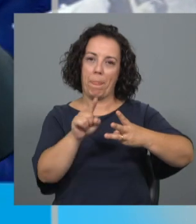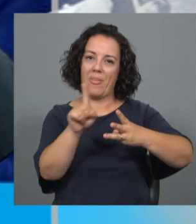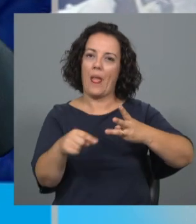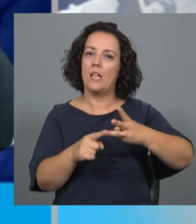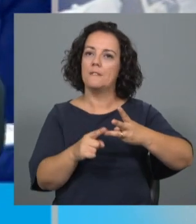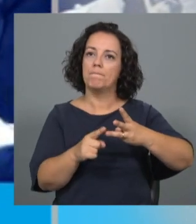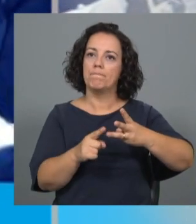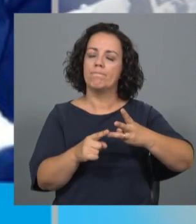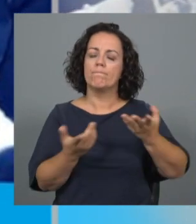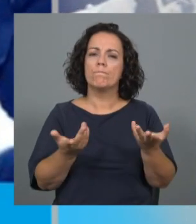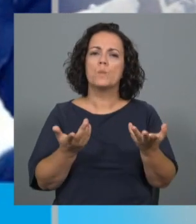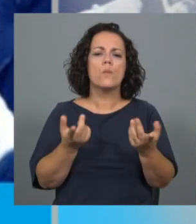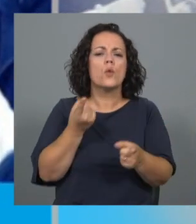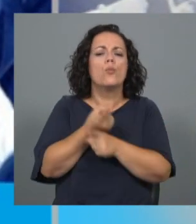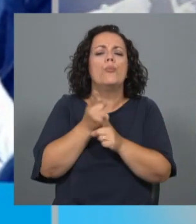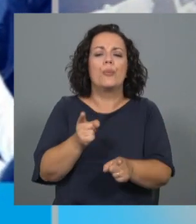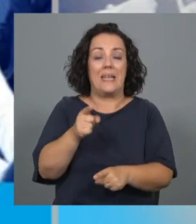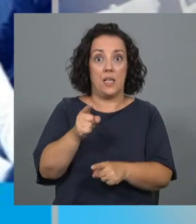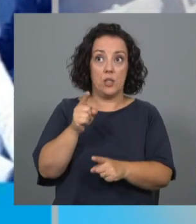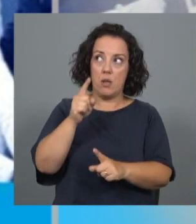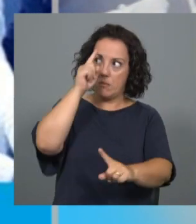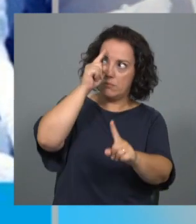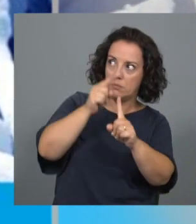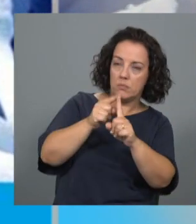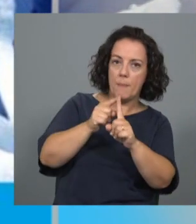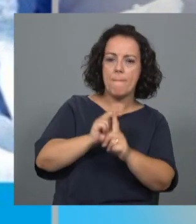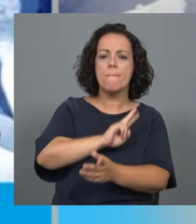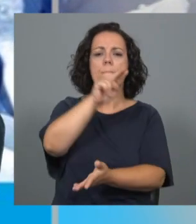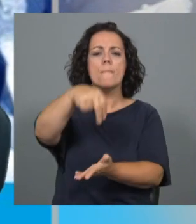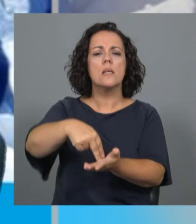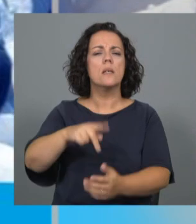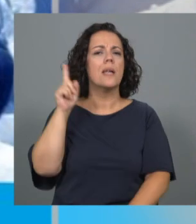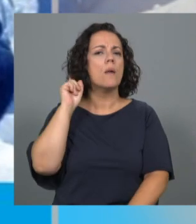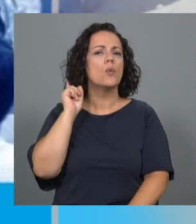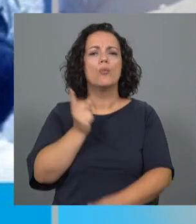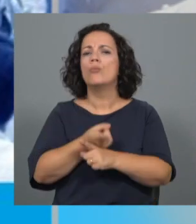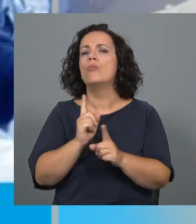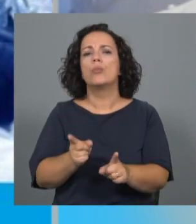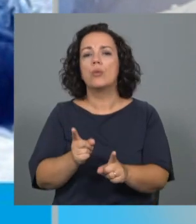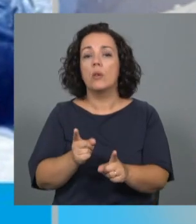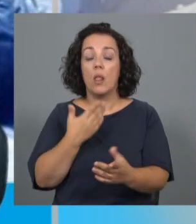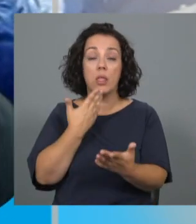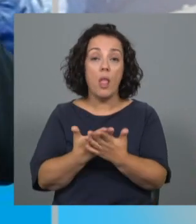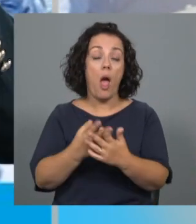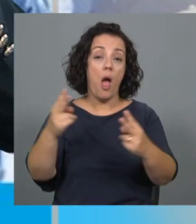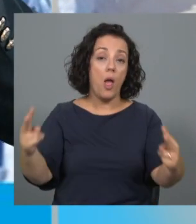do porquê que a missão é importante. É encontro de povos, é encontro de culturas.